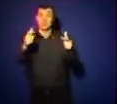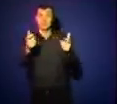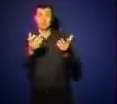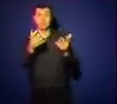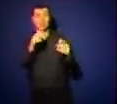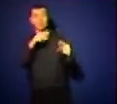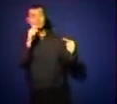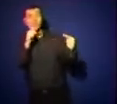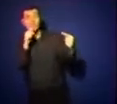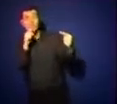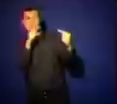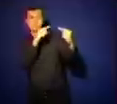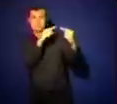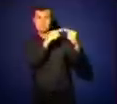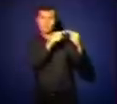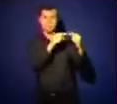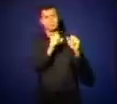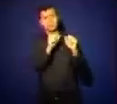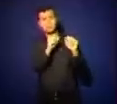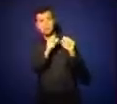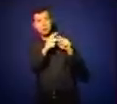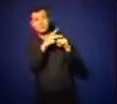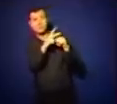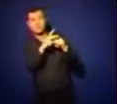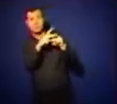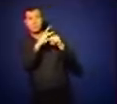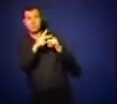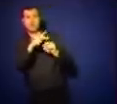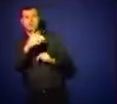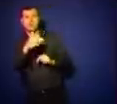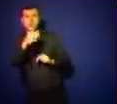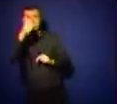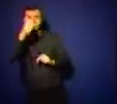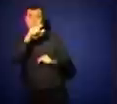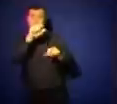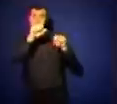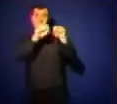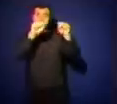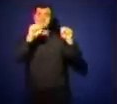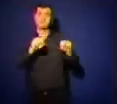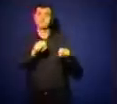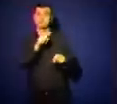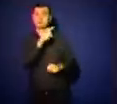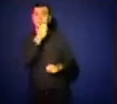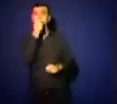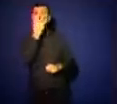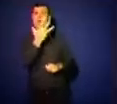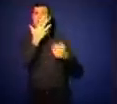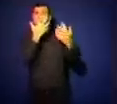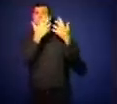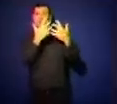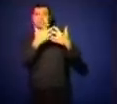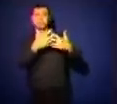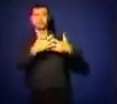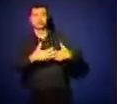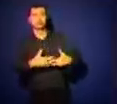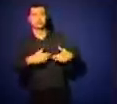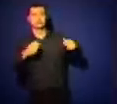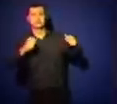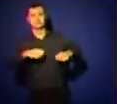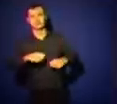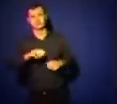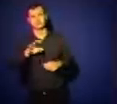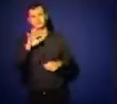de metas pode sofrer aperfeiçoamentos mas é um sistema que se mostrou que funciona mas aí dentro desse grupo que tá no sistema de metas